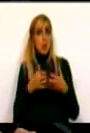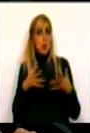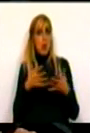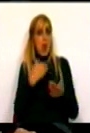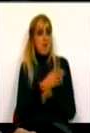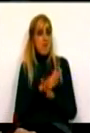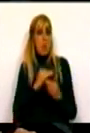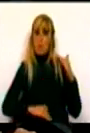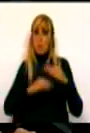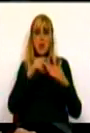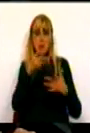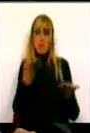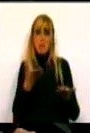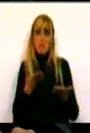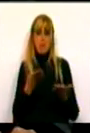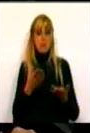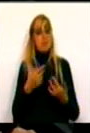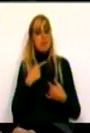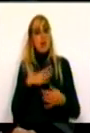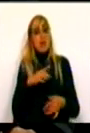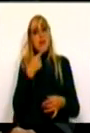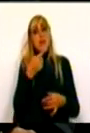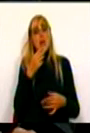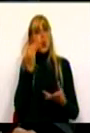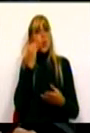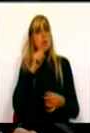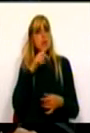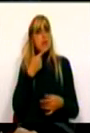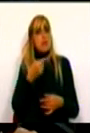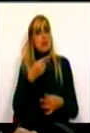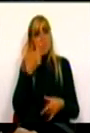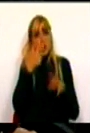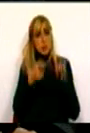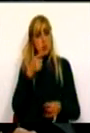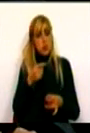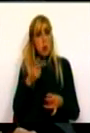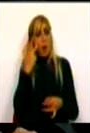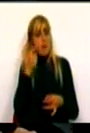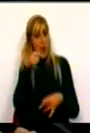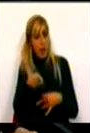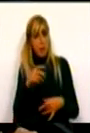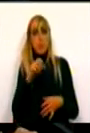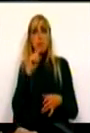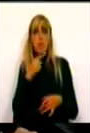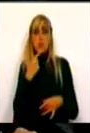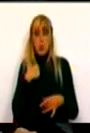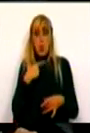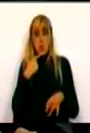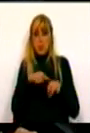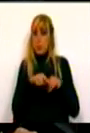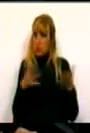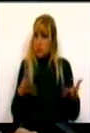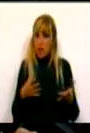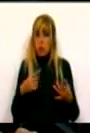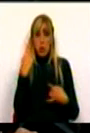fogo ou seja como é que nós podemos dizer aos cidadãos do mundo feito como é que eu posso ser deputado com uma